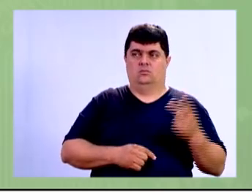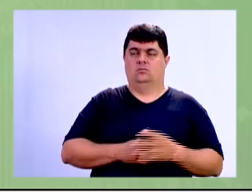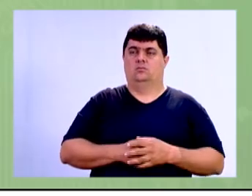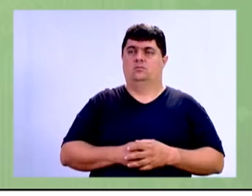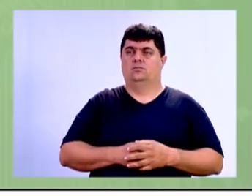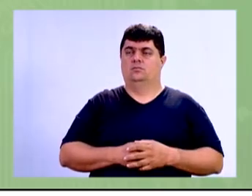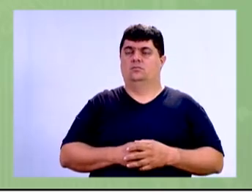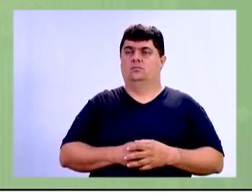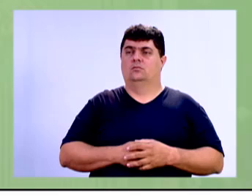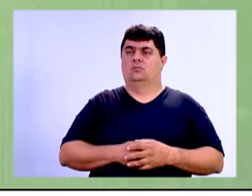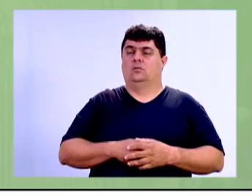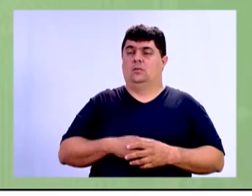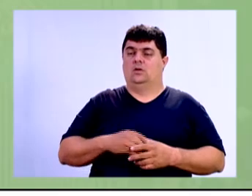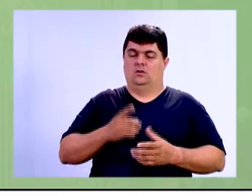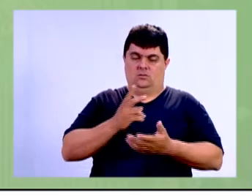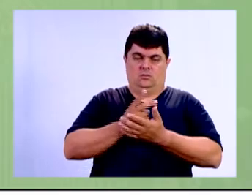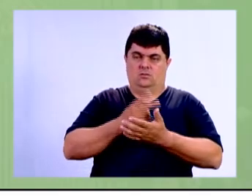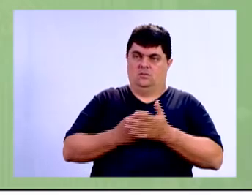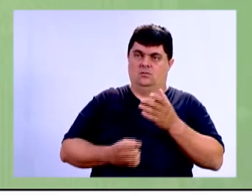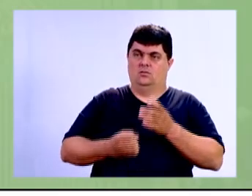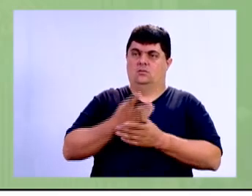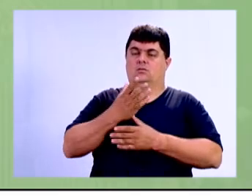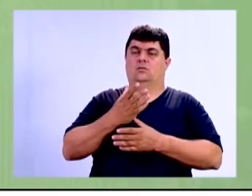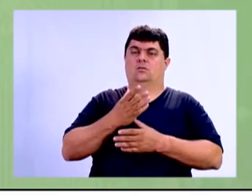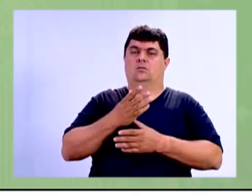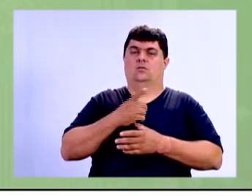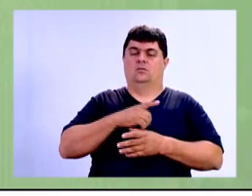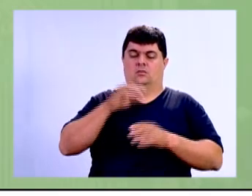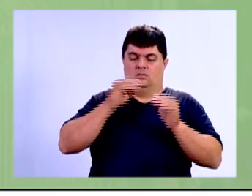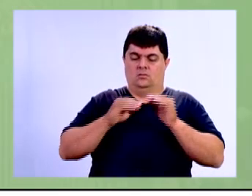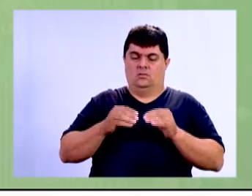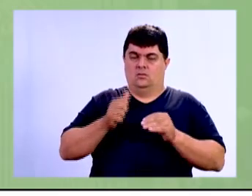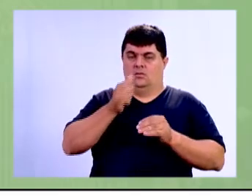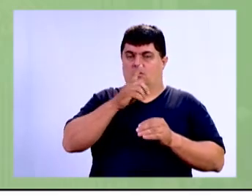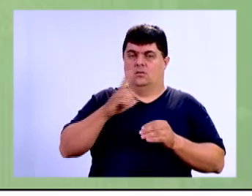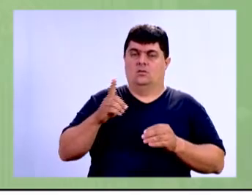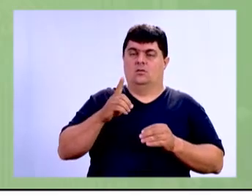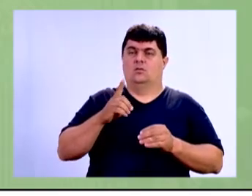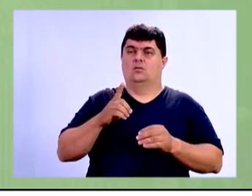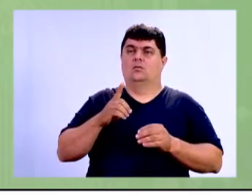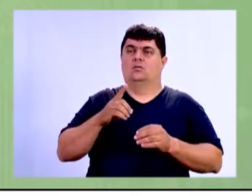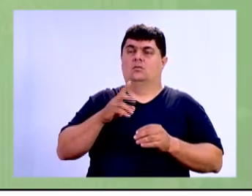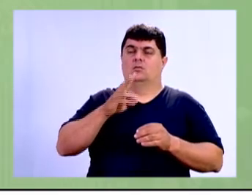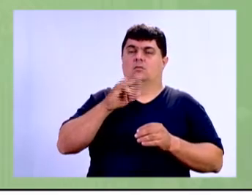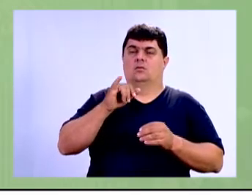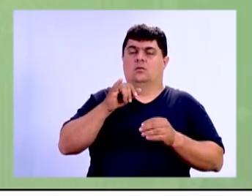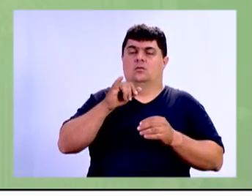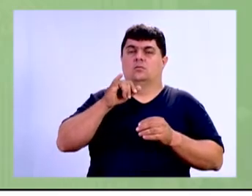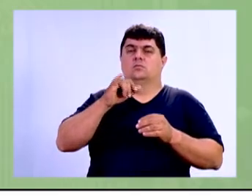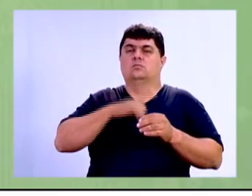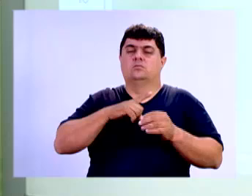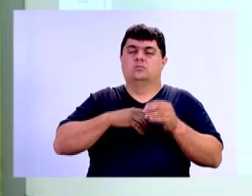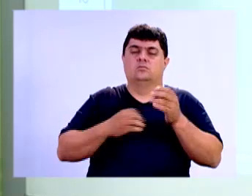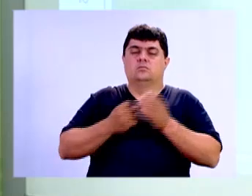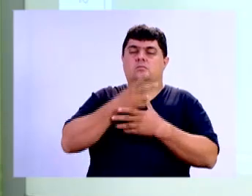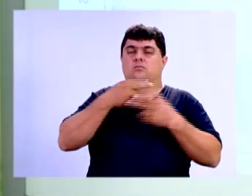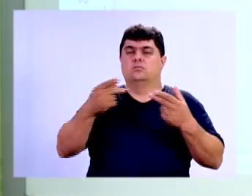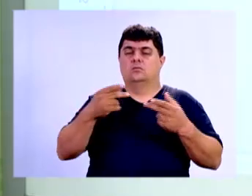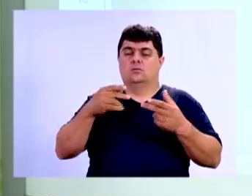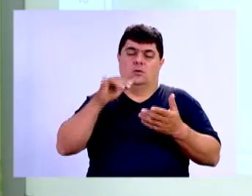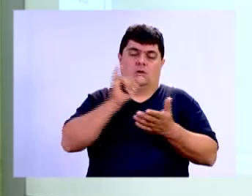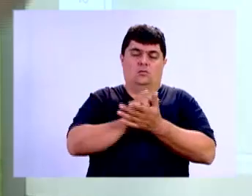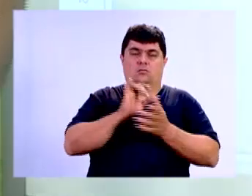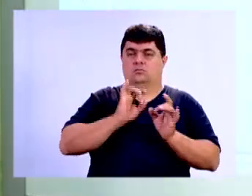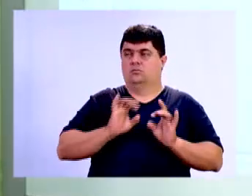Então, toda vez que eu criar um elemento, toda vez que eu precisar adicionar um elemento na minha lista, eu pego um objeto, eu crio um objeto e adiciono na